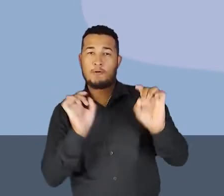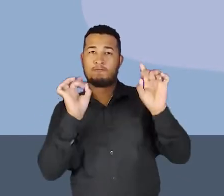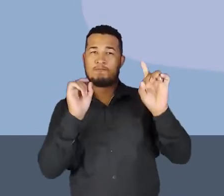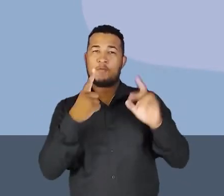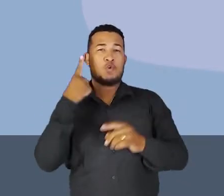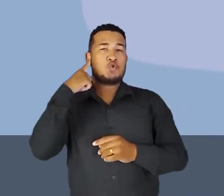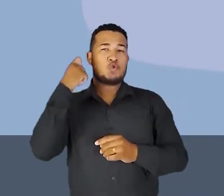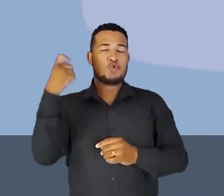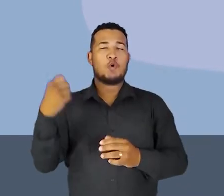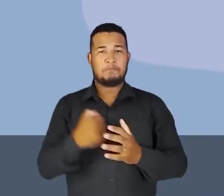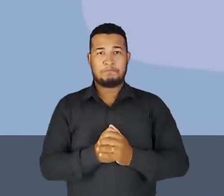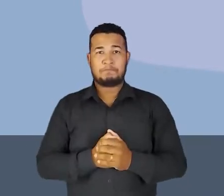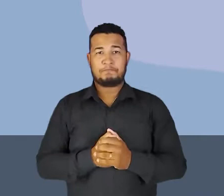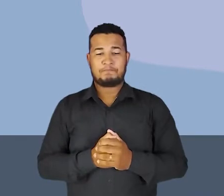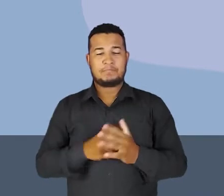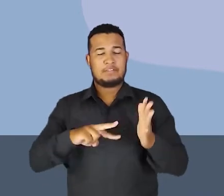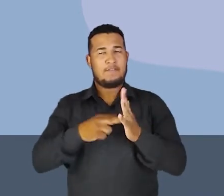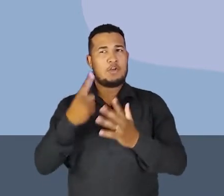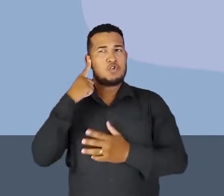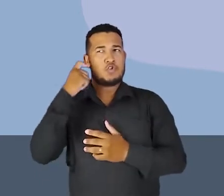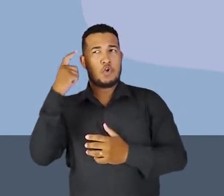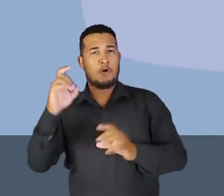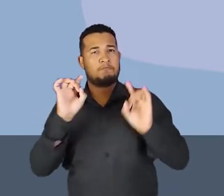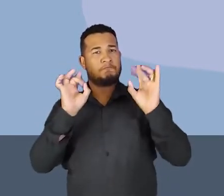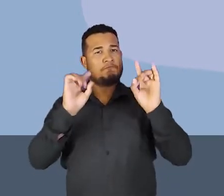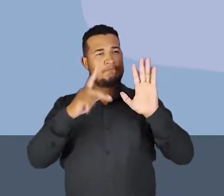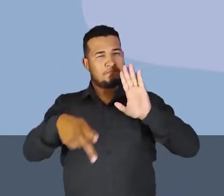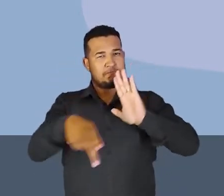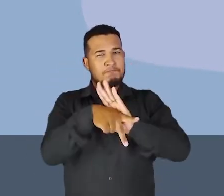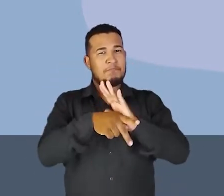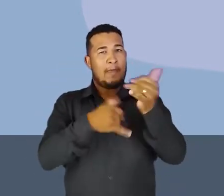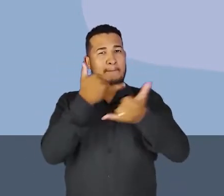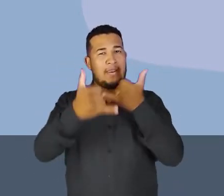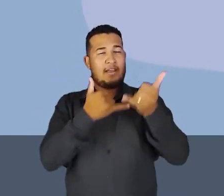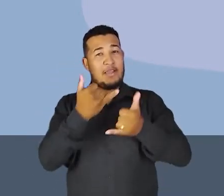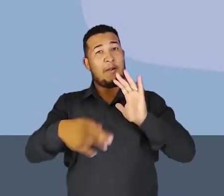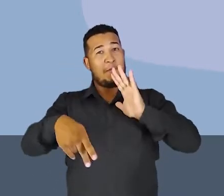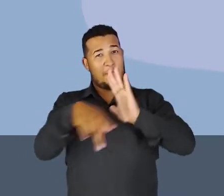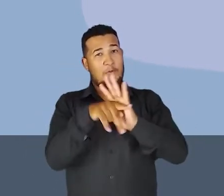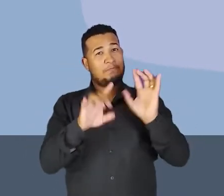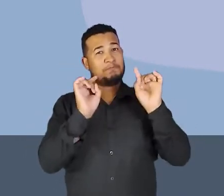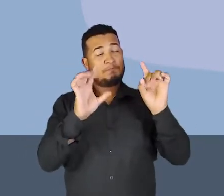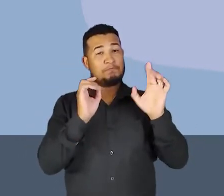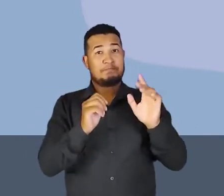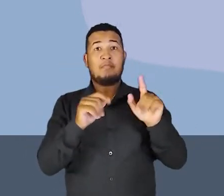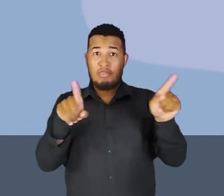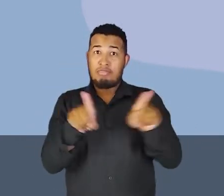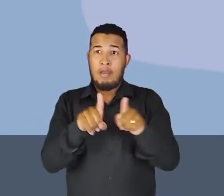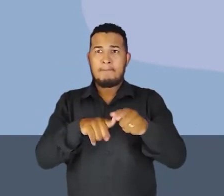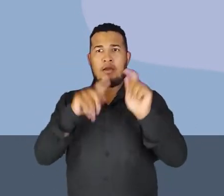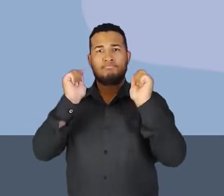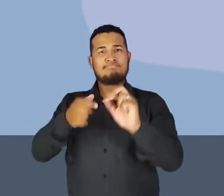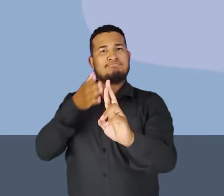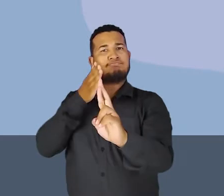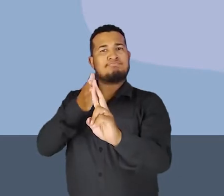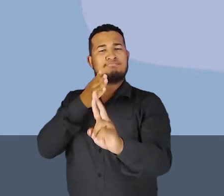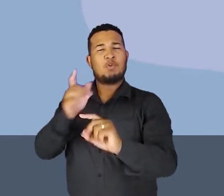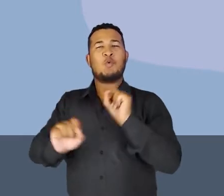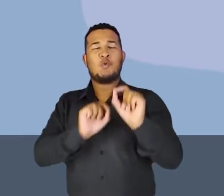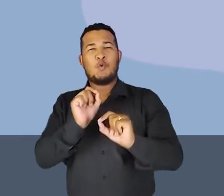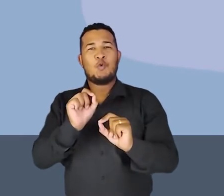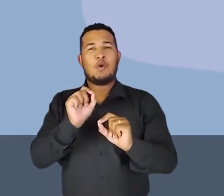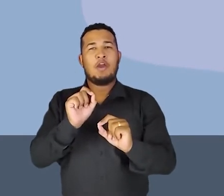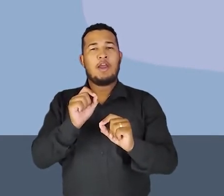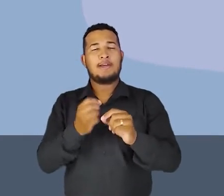inclusive, né, com sonoridades próprias, com brincadeiras próprias, inclusive sendo referência e sendo fonte